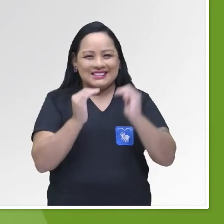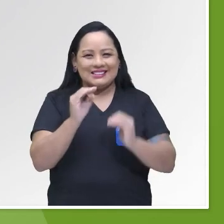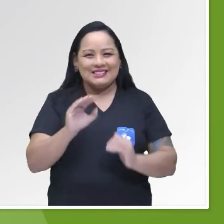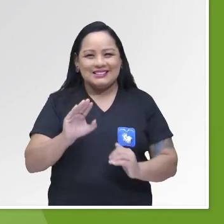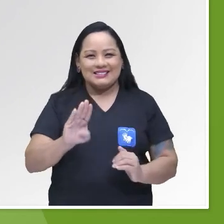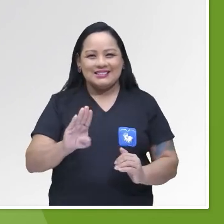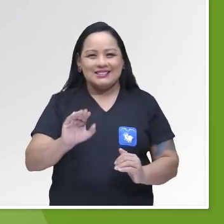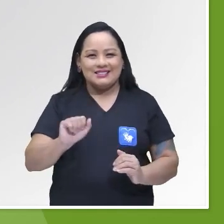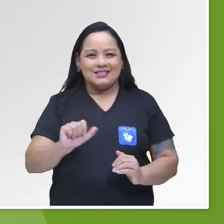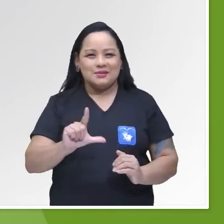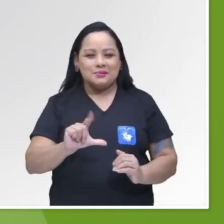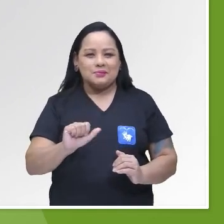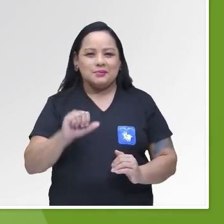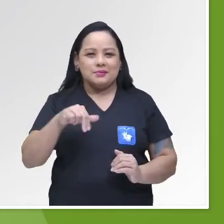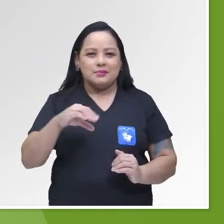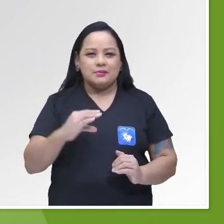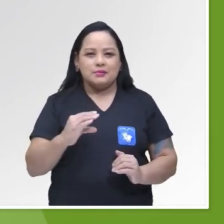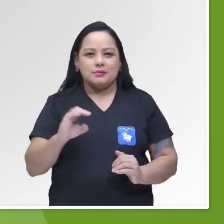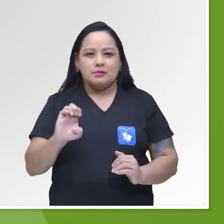balanceamento.